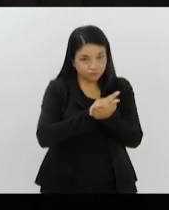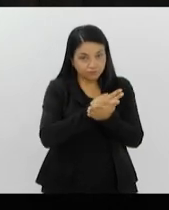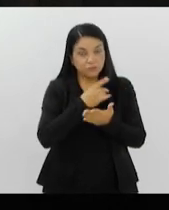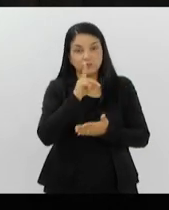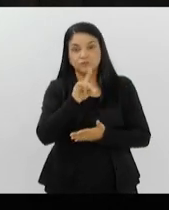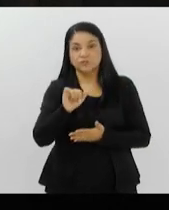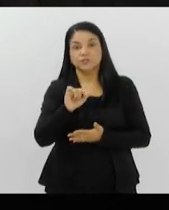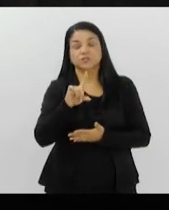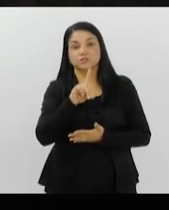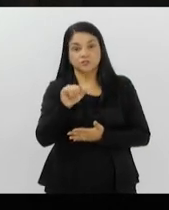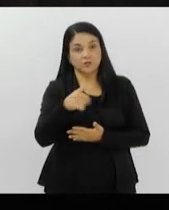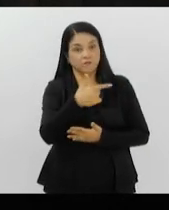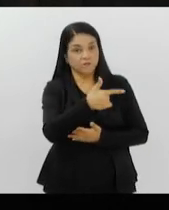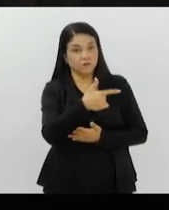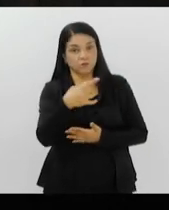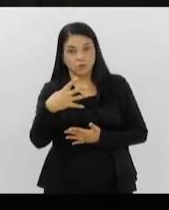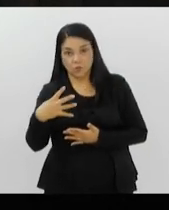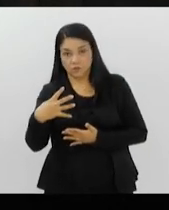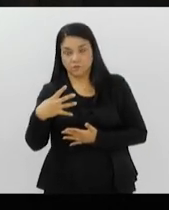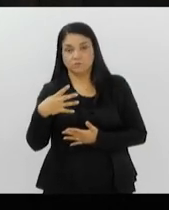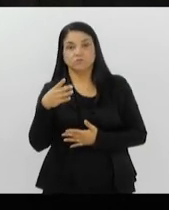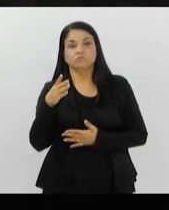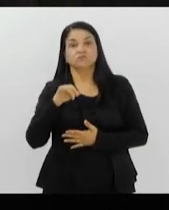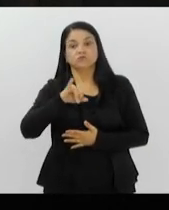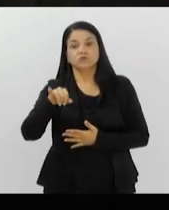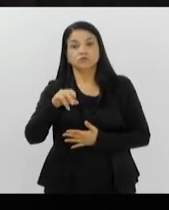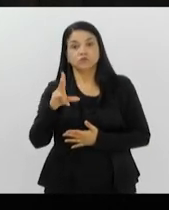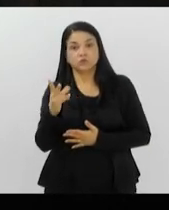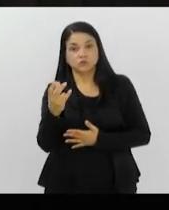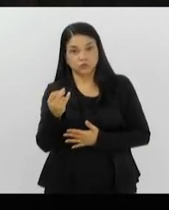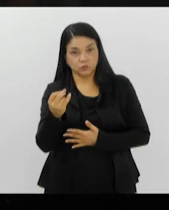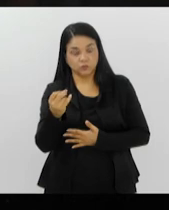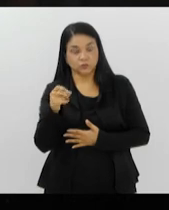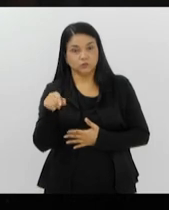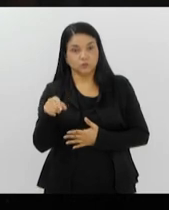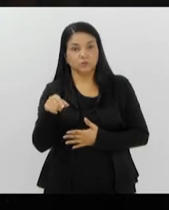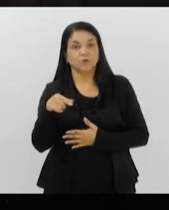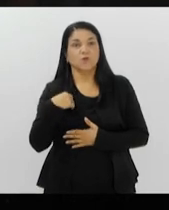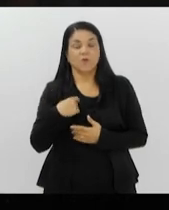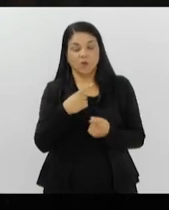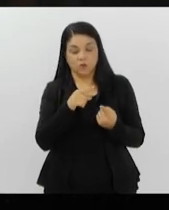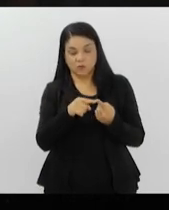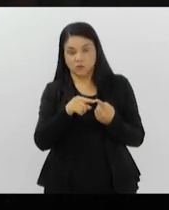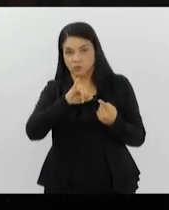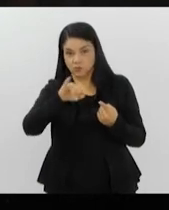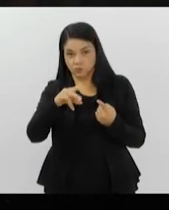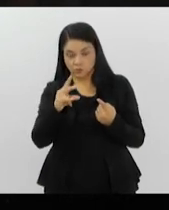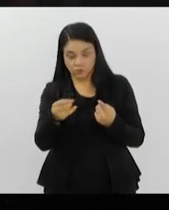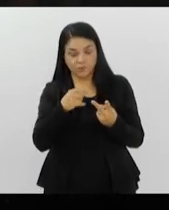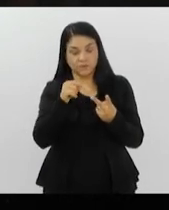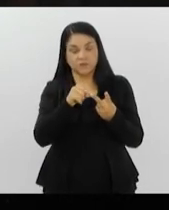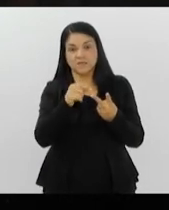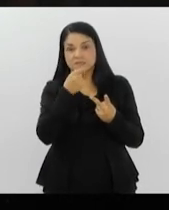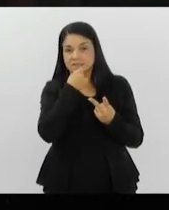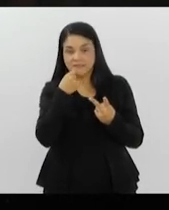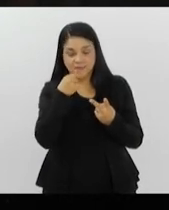junho de 24. Julho, agosto, setembro, outubro.